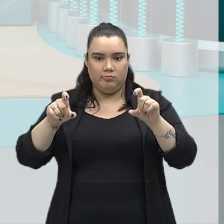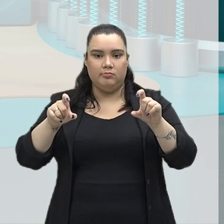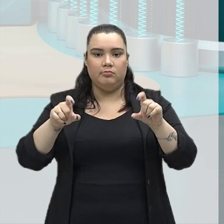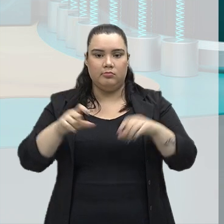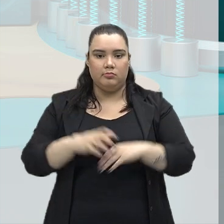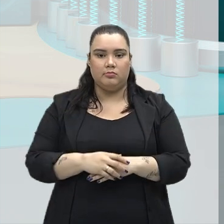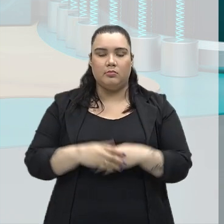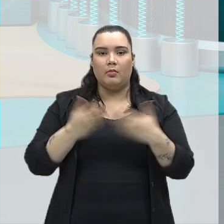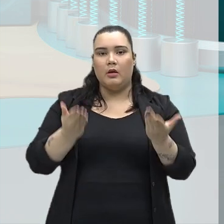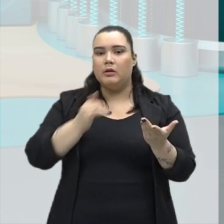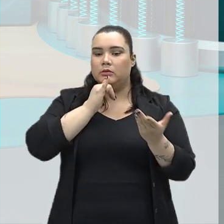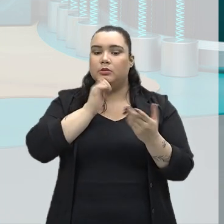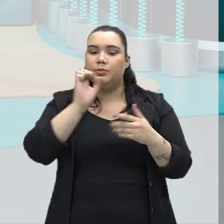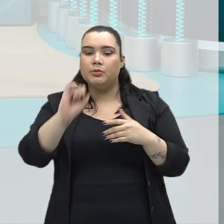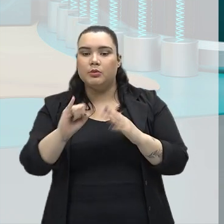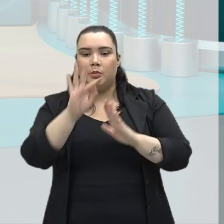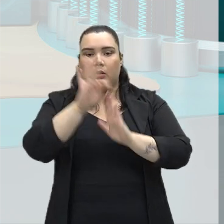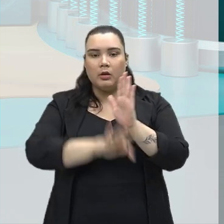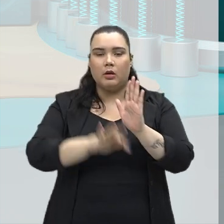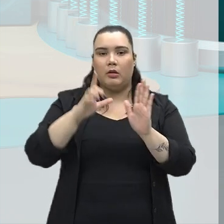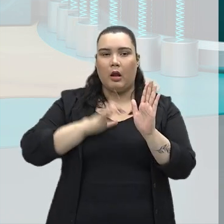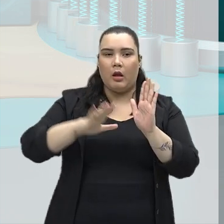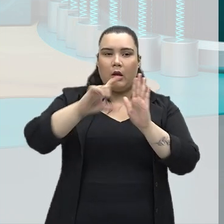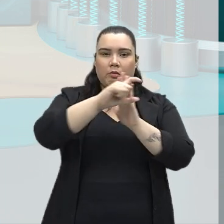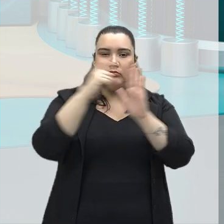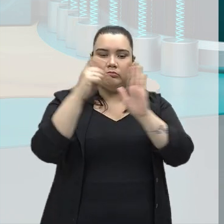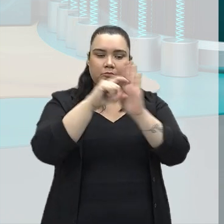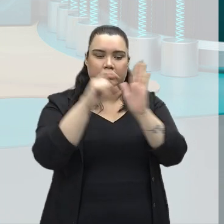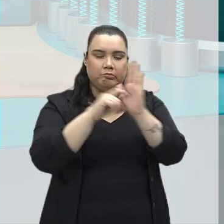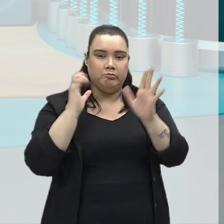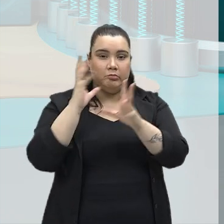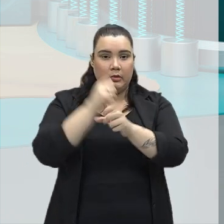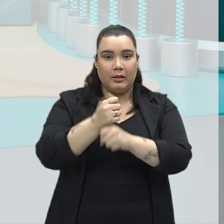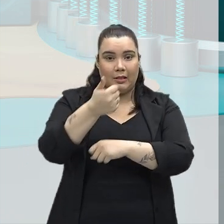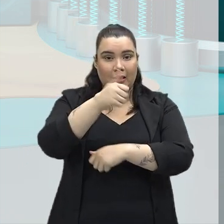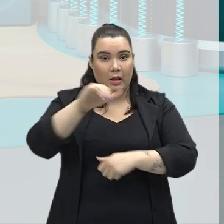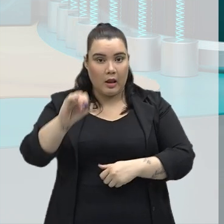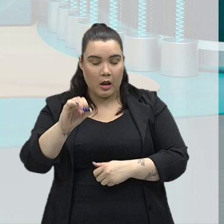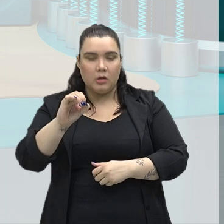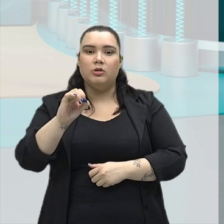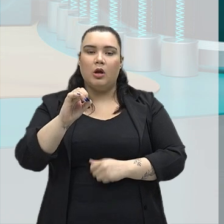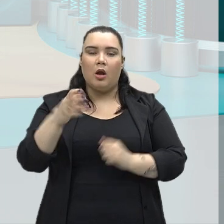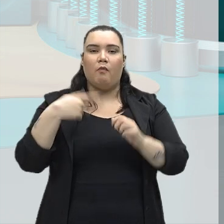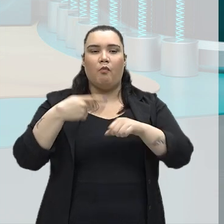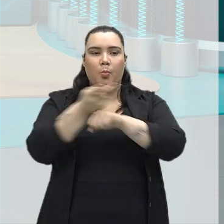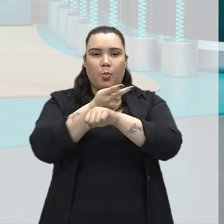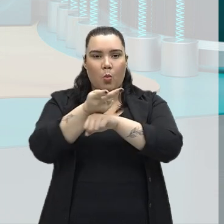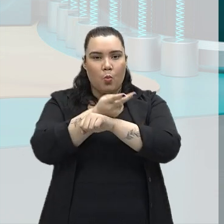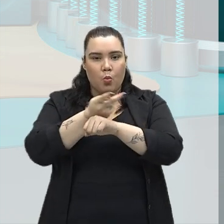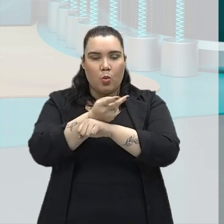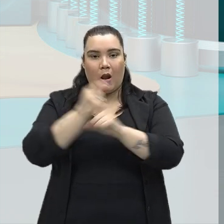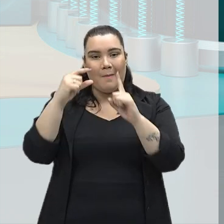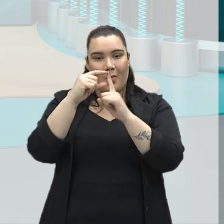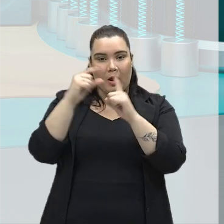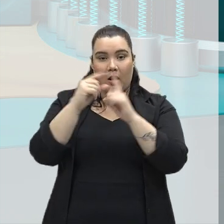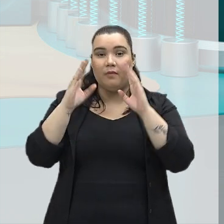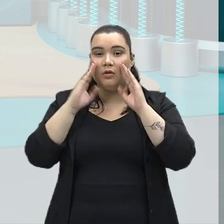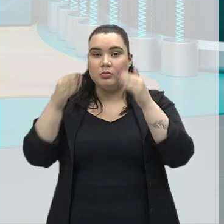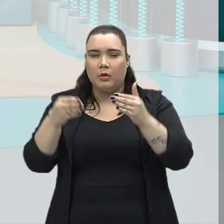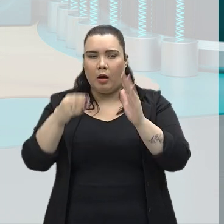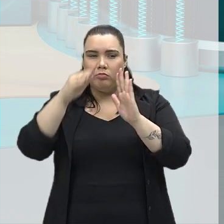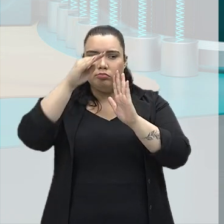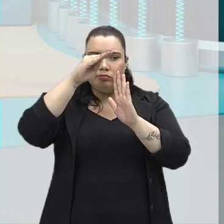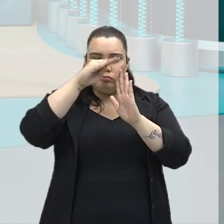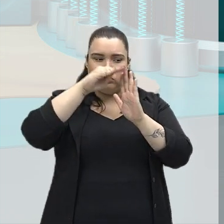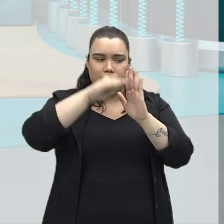Então, se o meu texto tiver 10 parágrafos, eu vou em busca da minha palavra-chave. Então, a palavra-chave, digamos que esteja